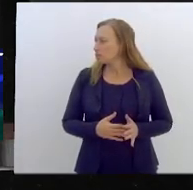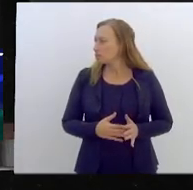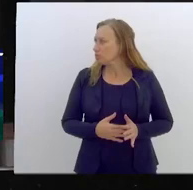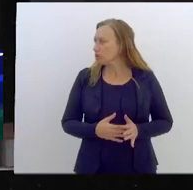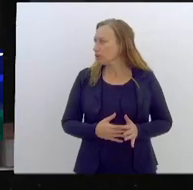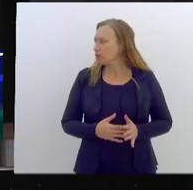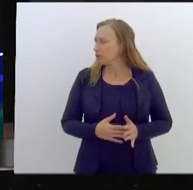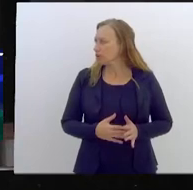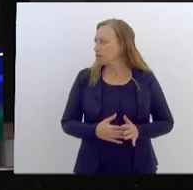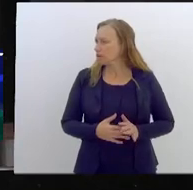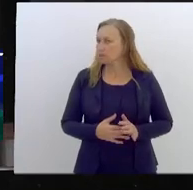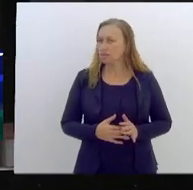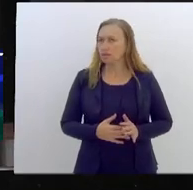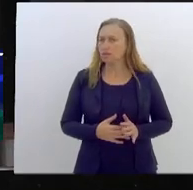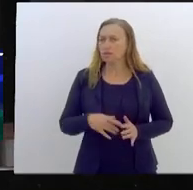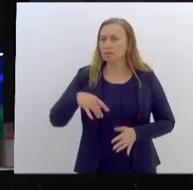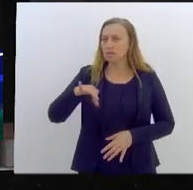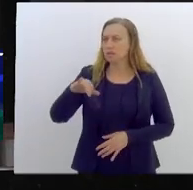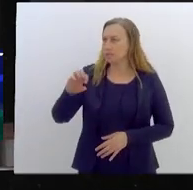Decepcionados, em maio de